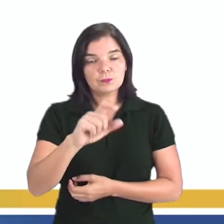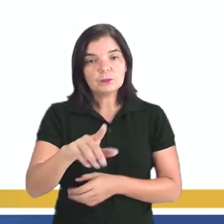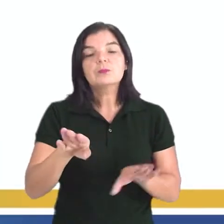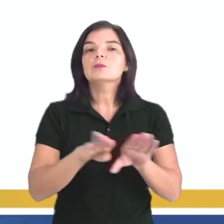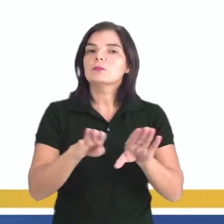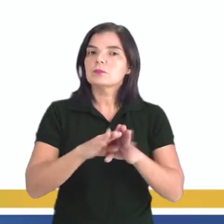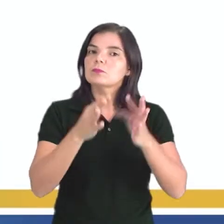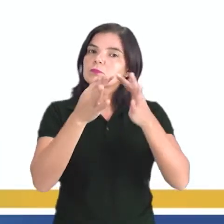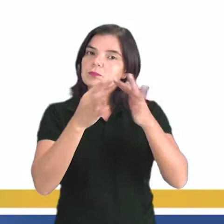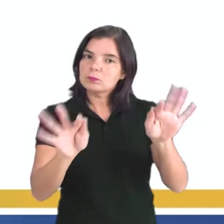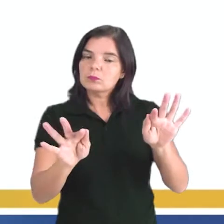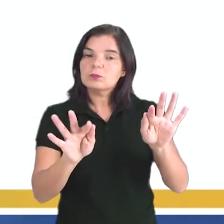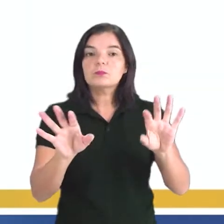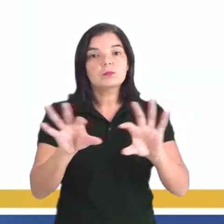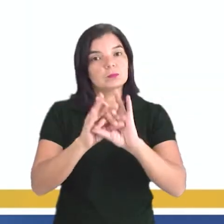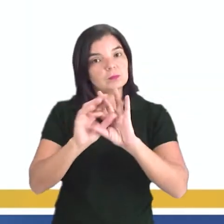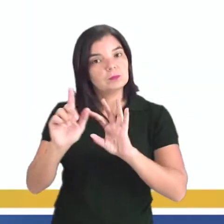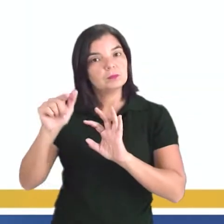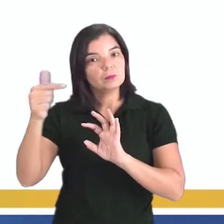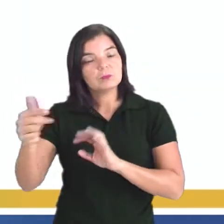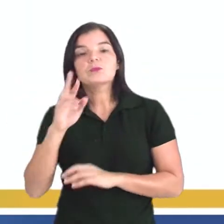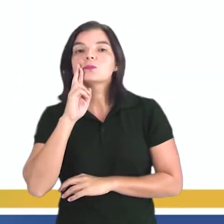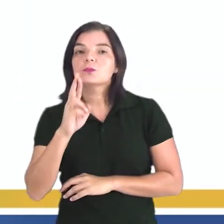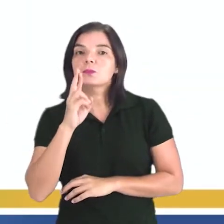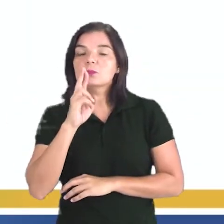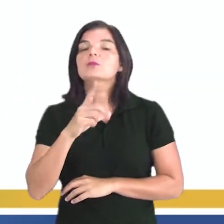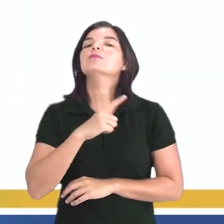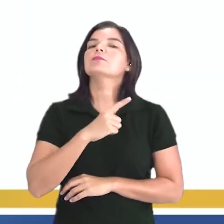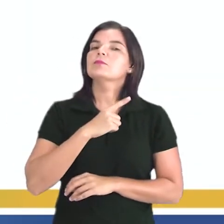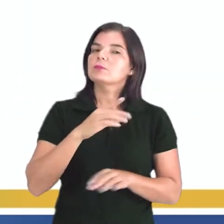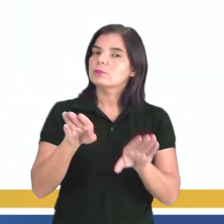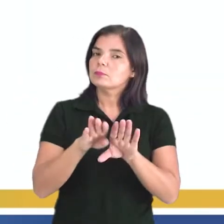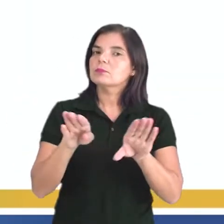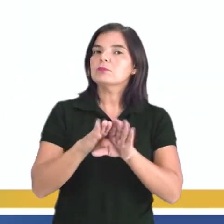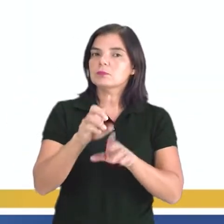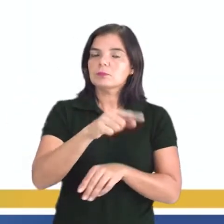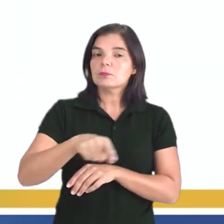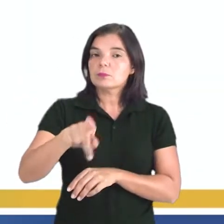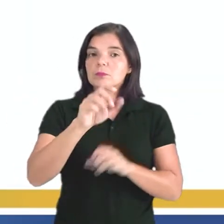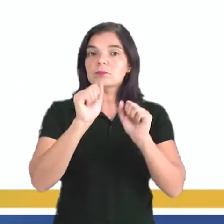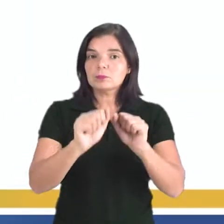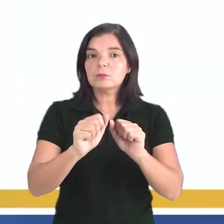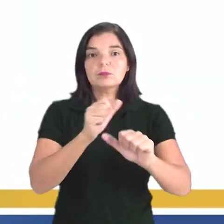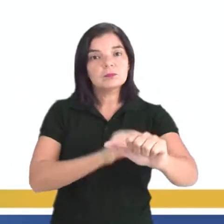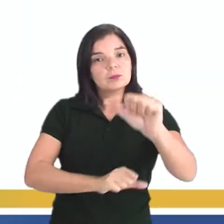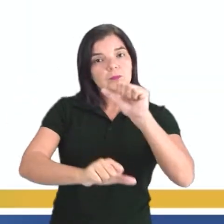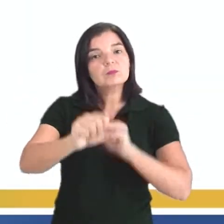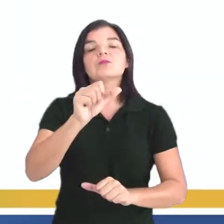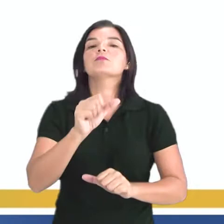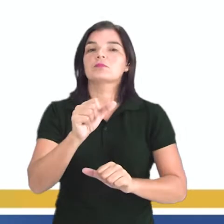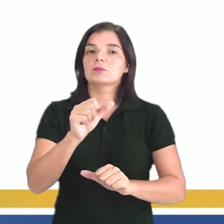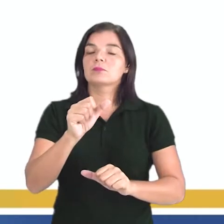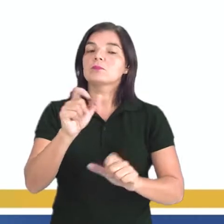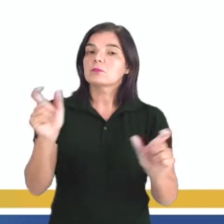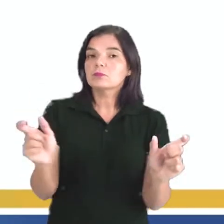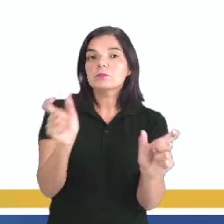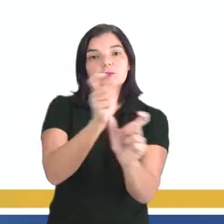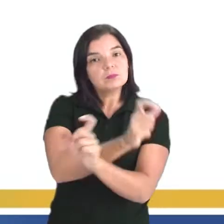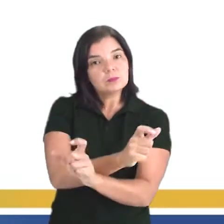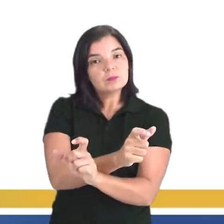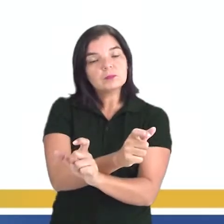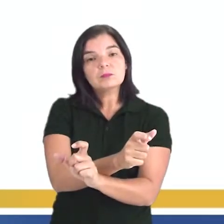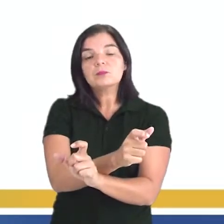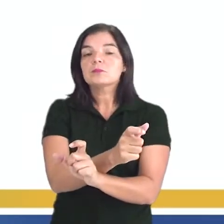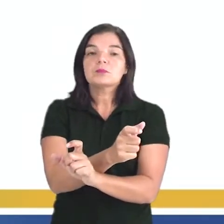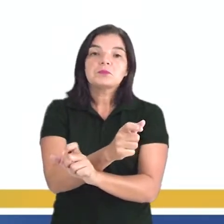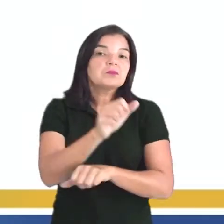questão de uma frase dar a condição e a outra o resultado, nós também temos a questão de que você pode inverter a ordem dessas duas frases sem